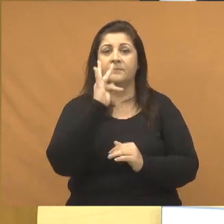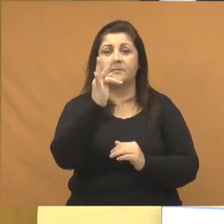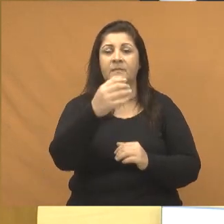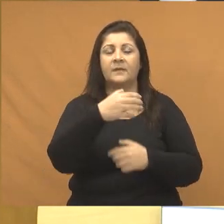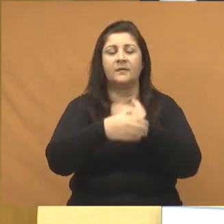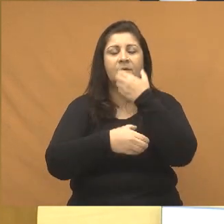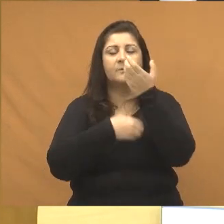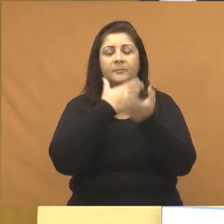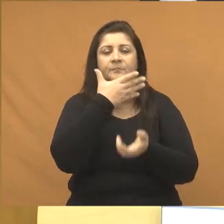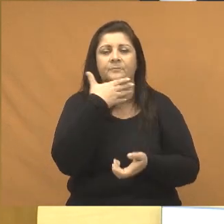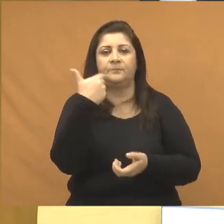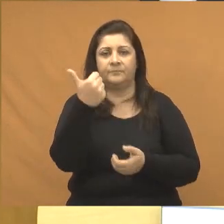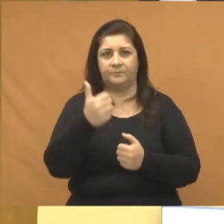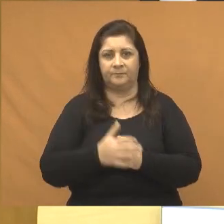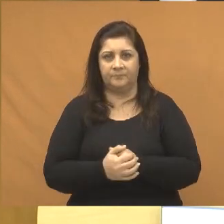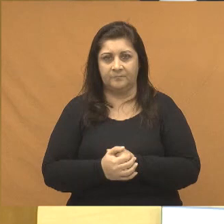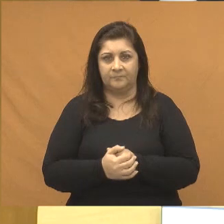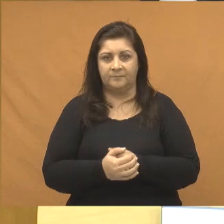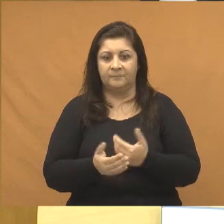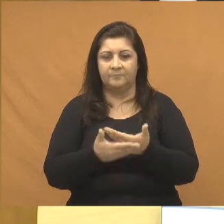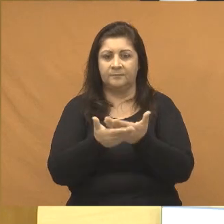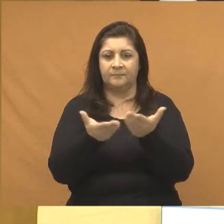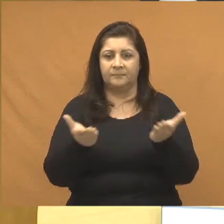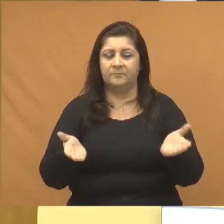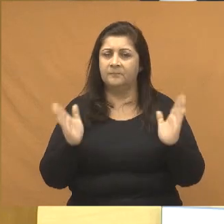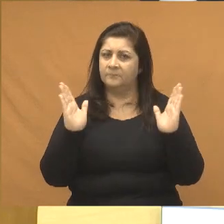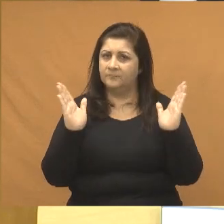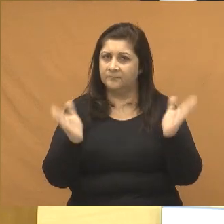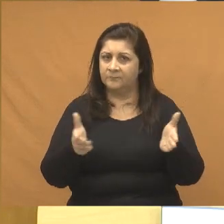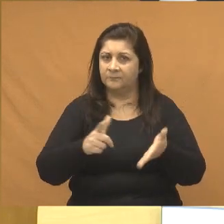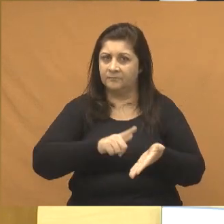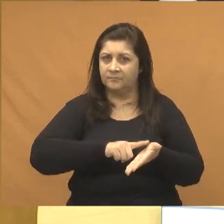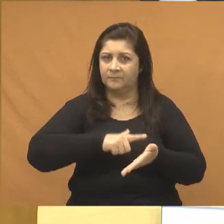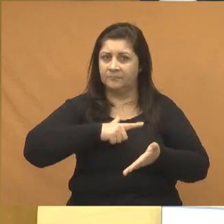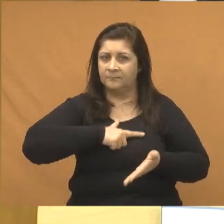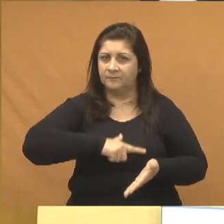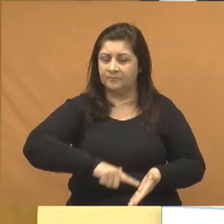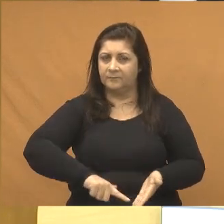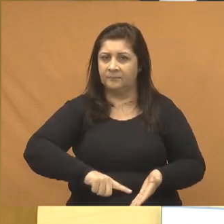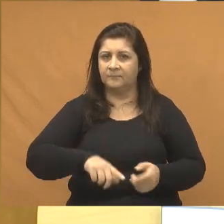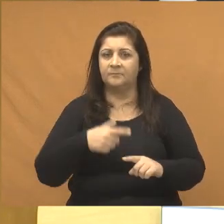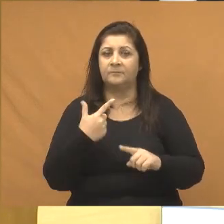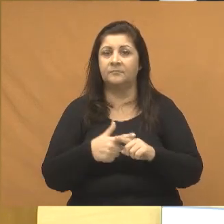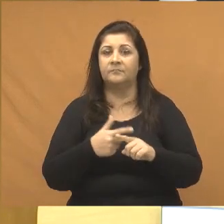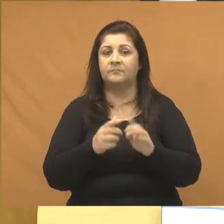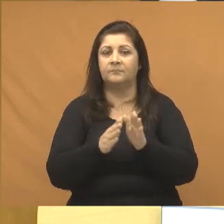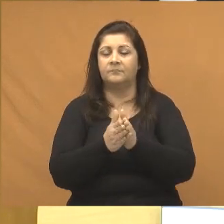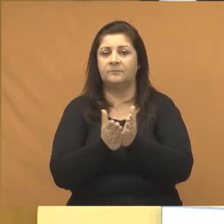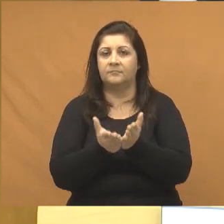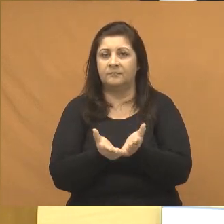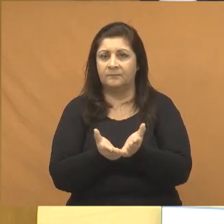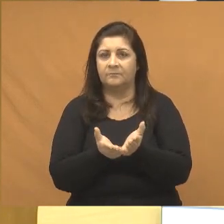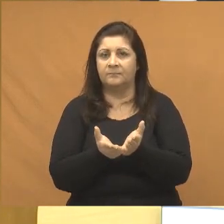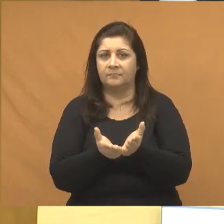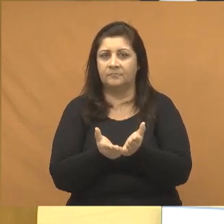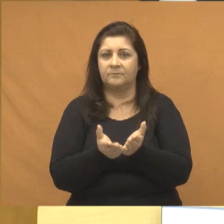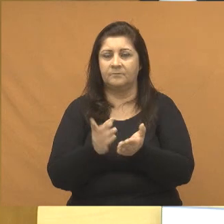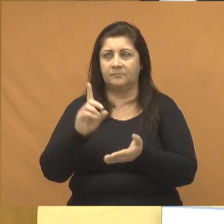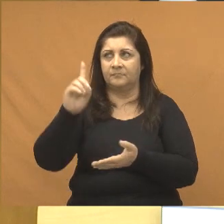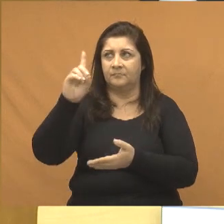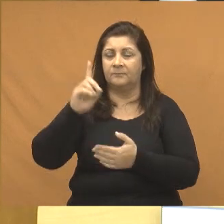fruto ainda. Vós já estáis limpos por causa da palavra que eu vos